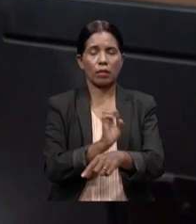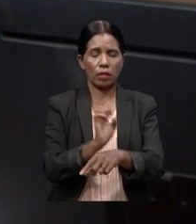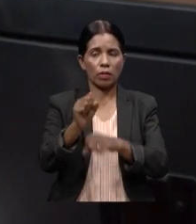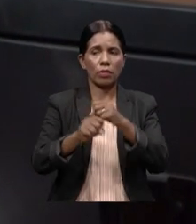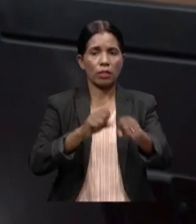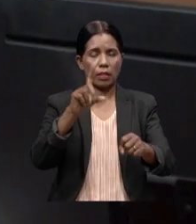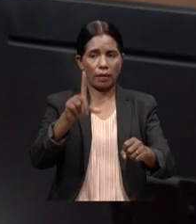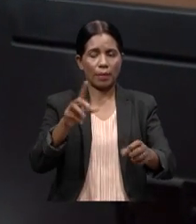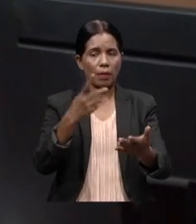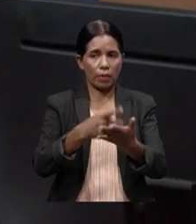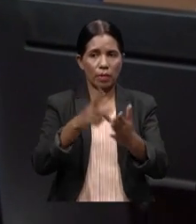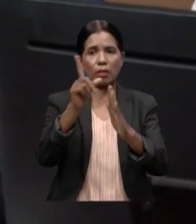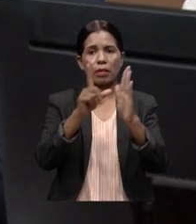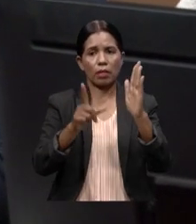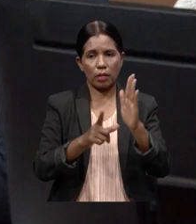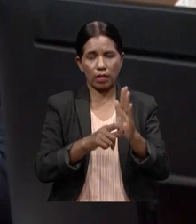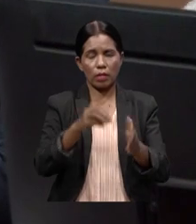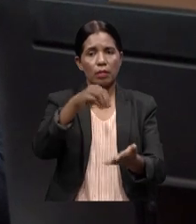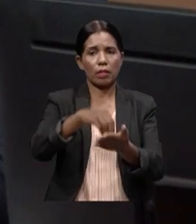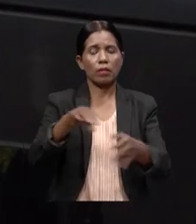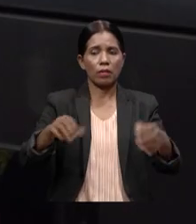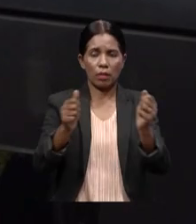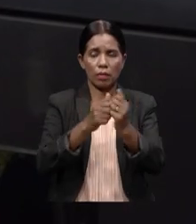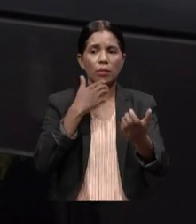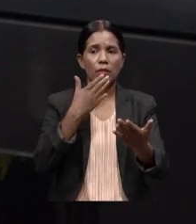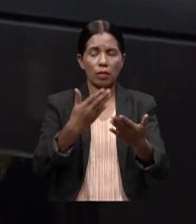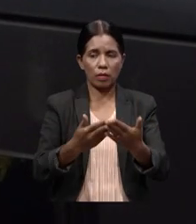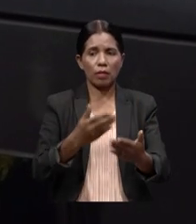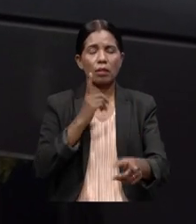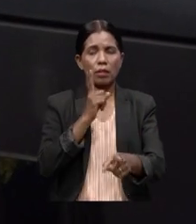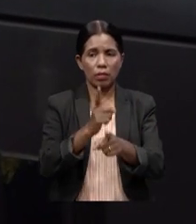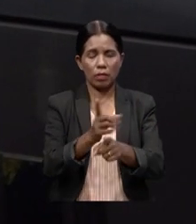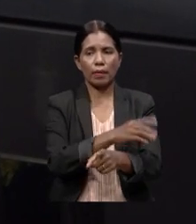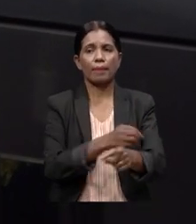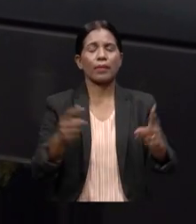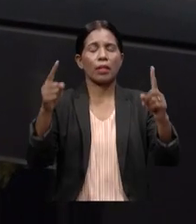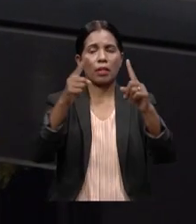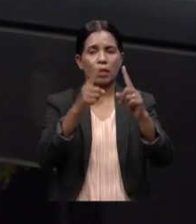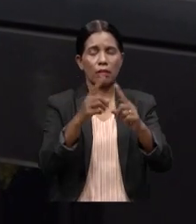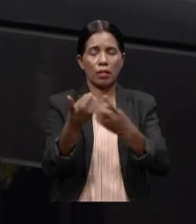susal proju di kret lei mostra garanti k na un efik efisien